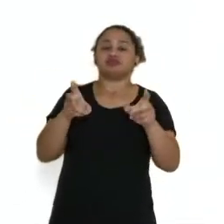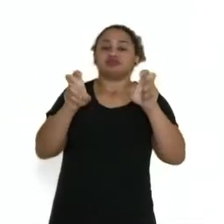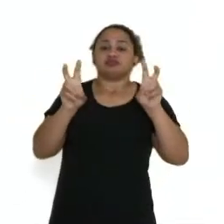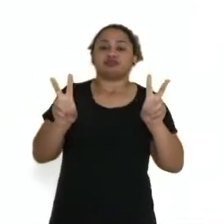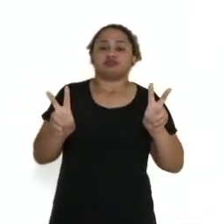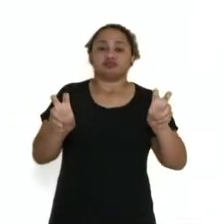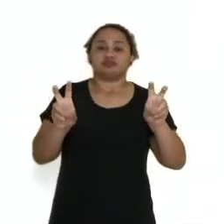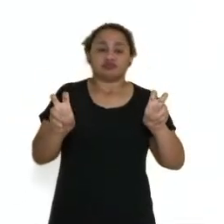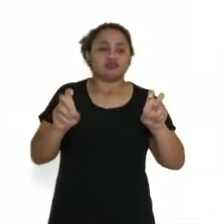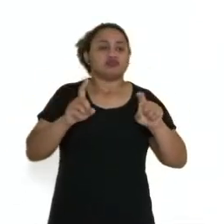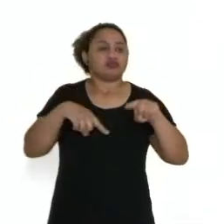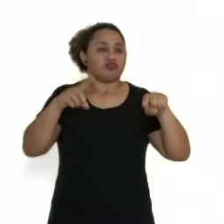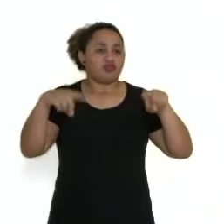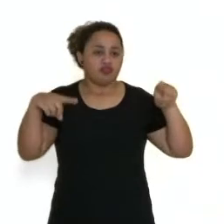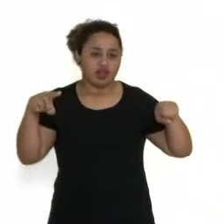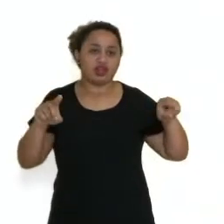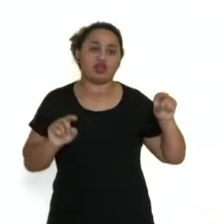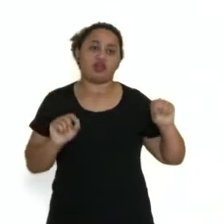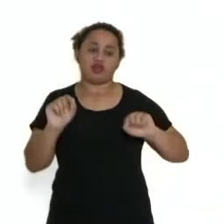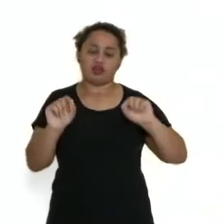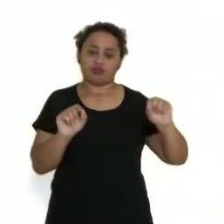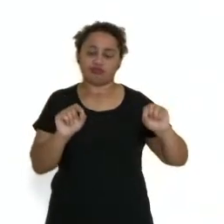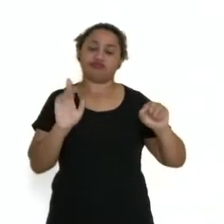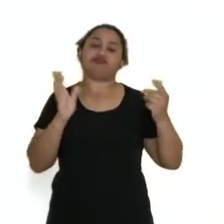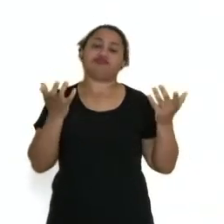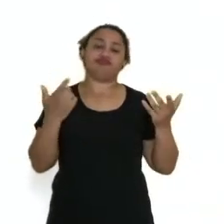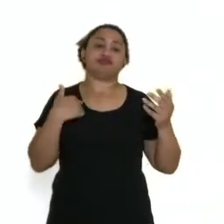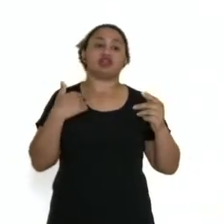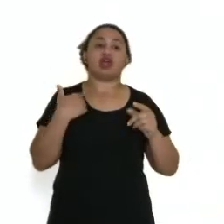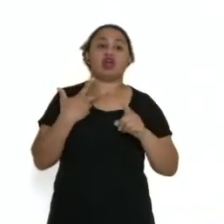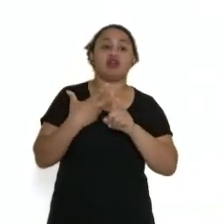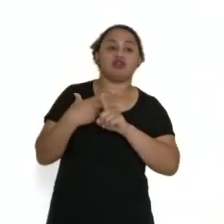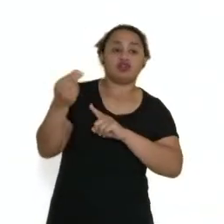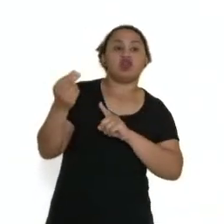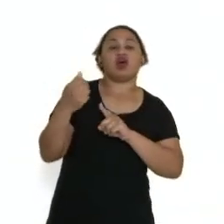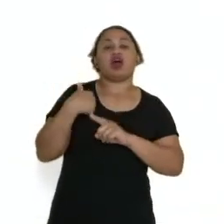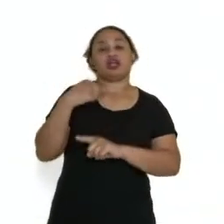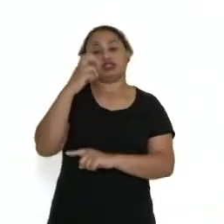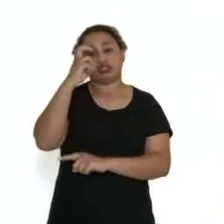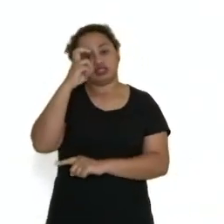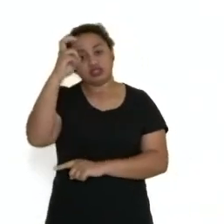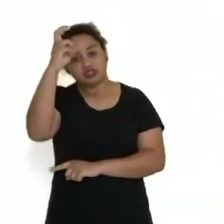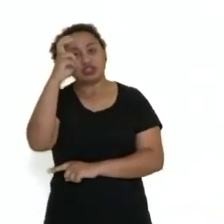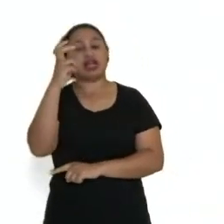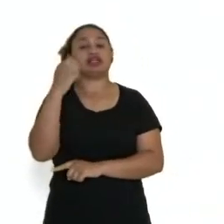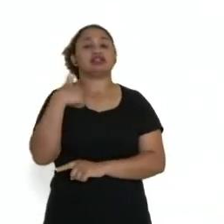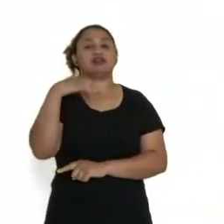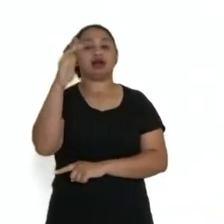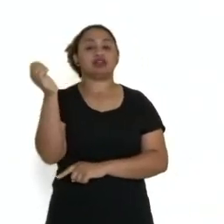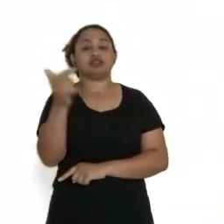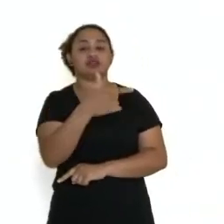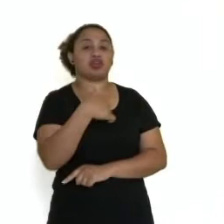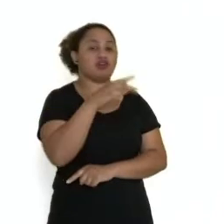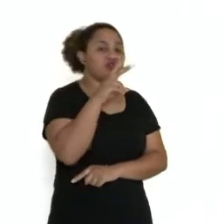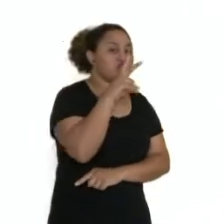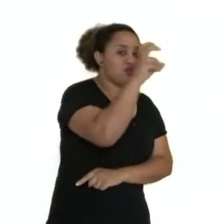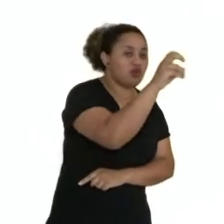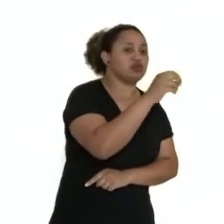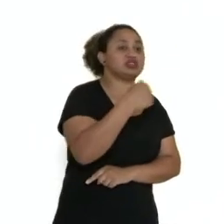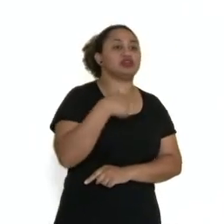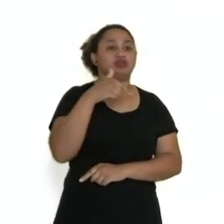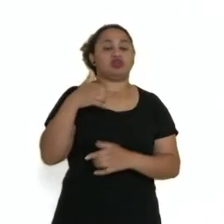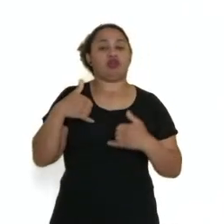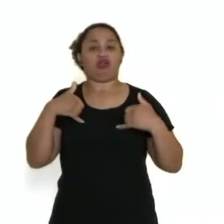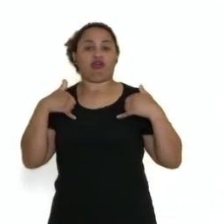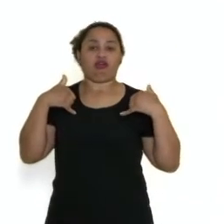temática bastante variada, como por exemplo, a vitória da inteligência sobre a força, a derrota dos orgulhosos,